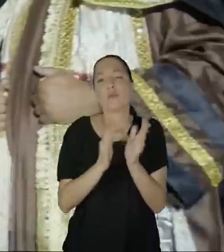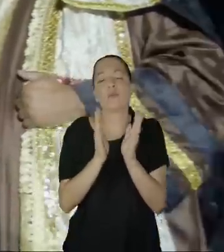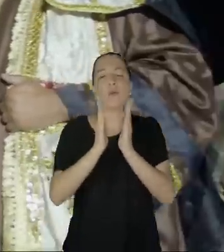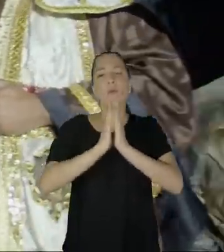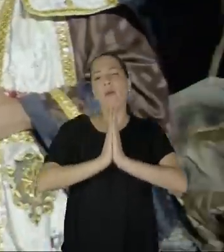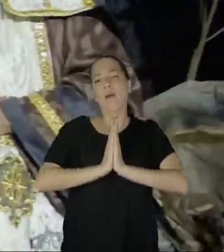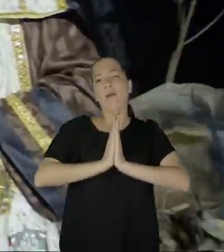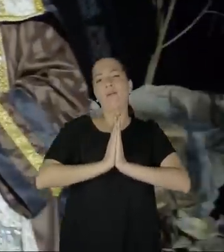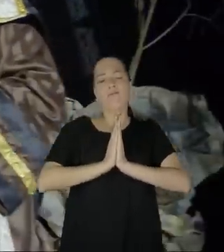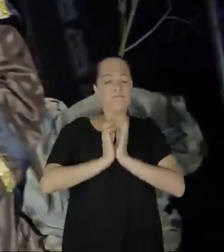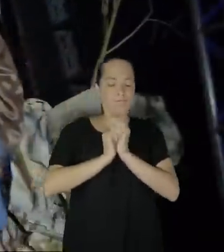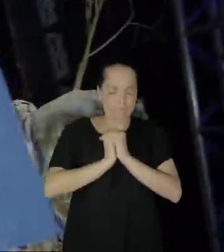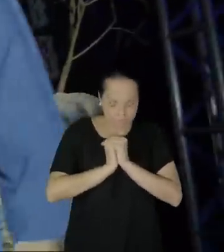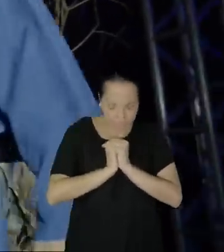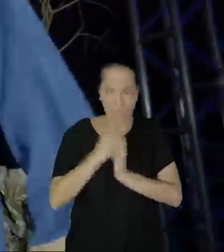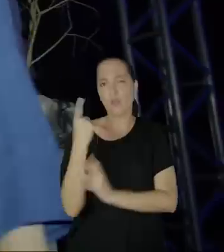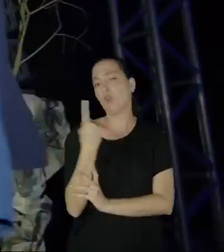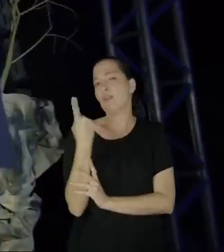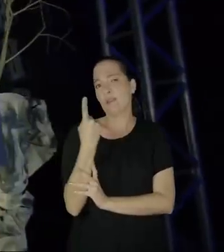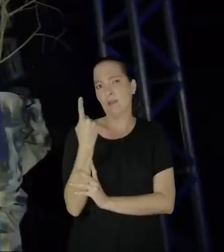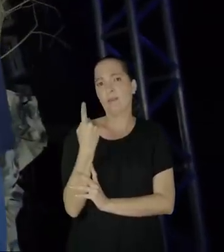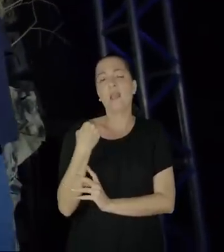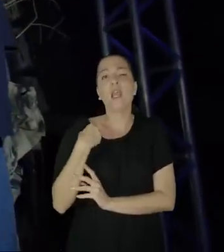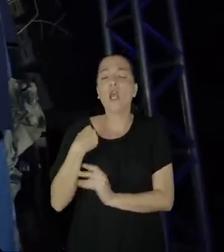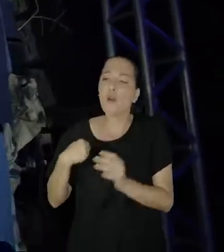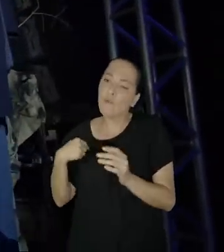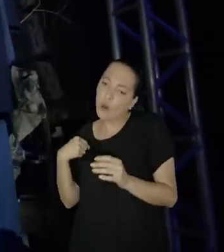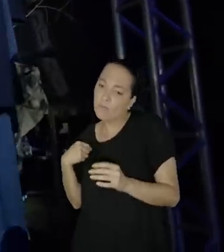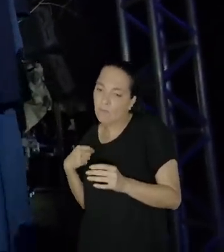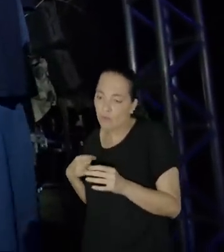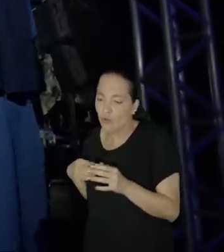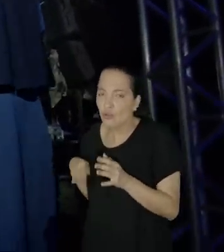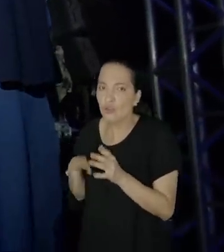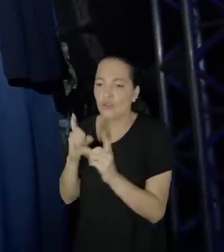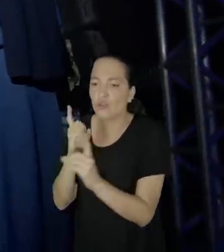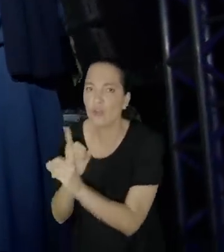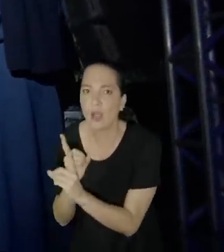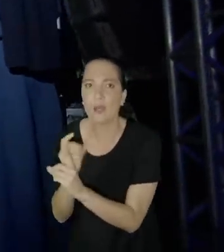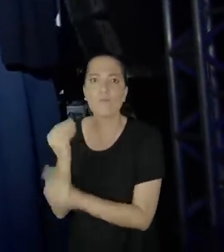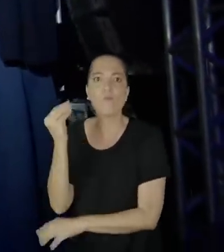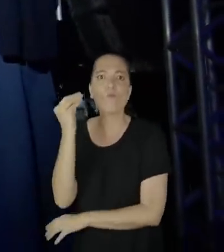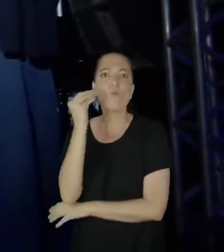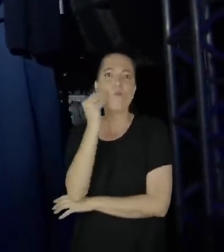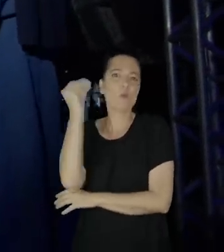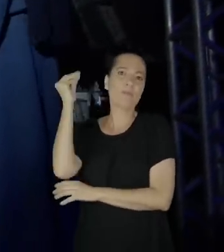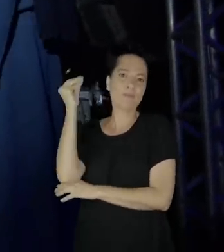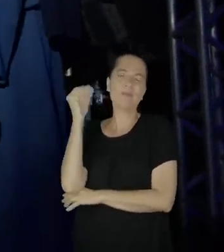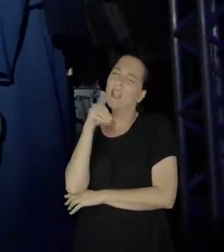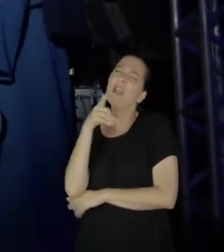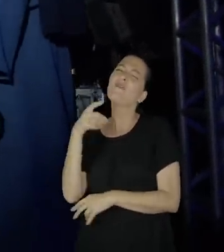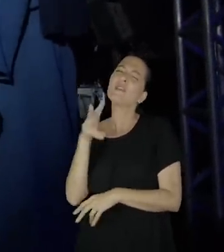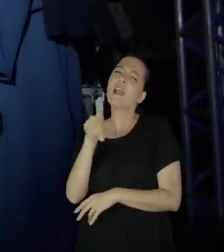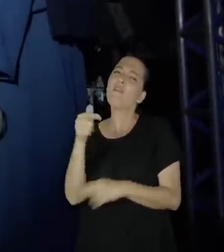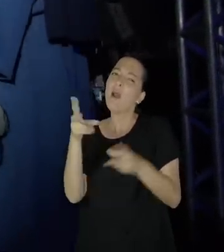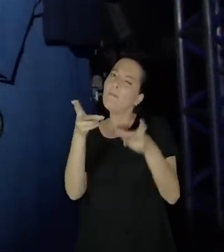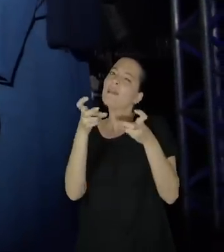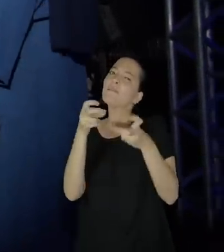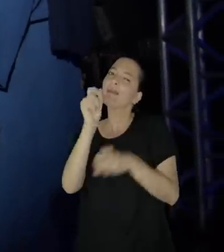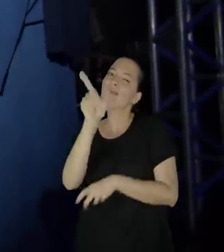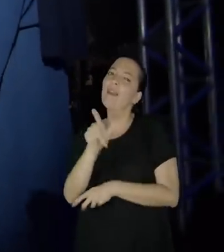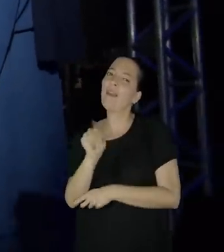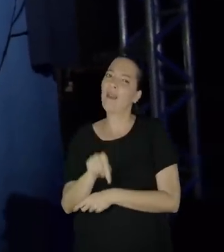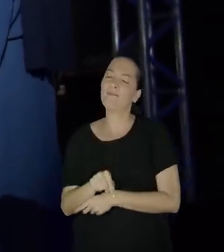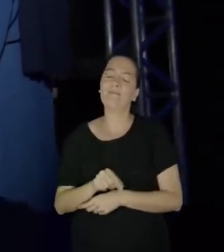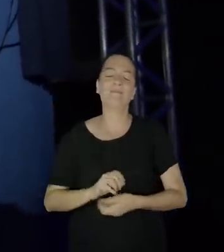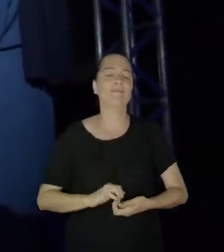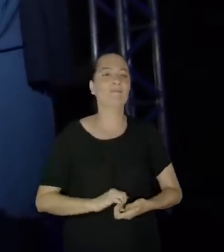fica sozinho orando. Darei um beijo na face do meu mestre. E os senhores saberão quem é